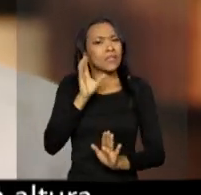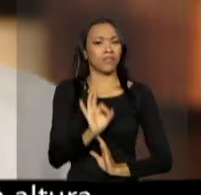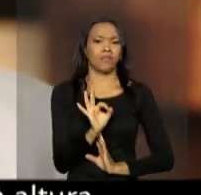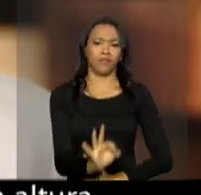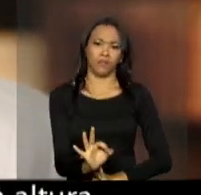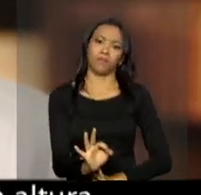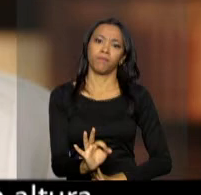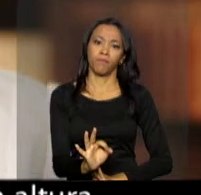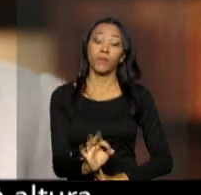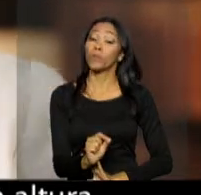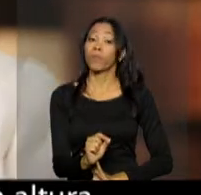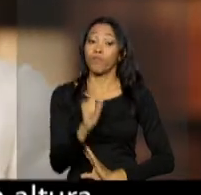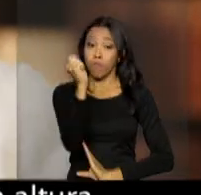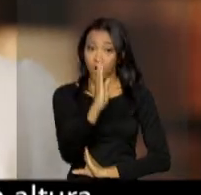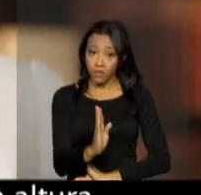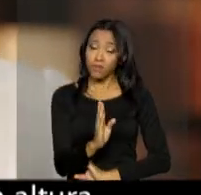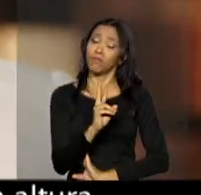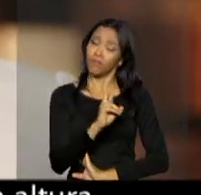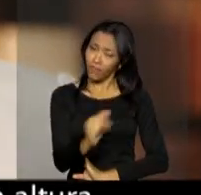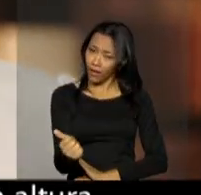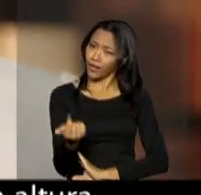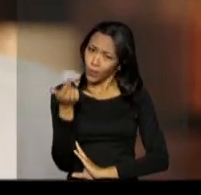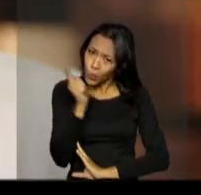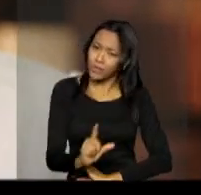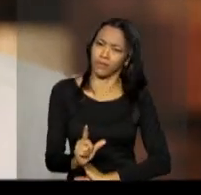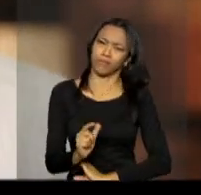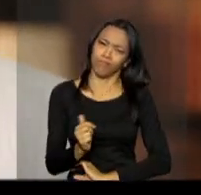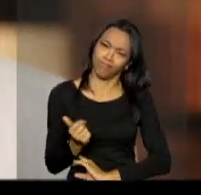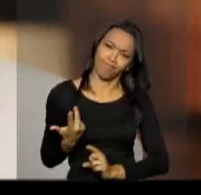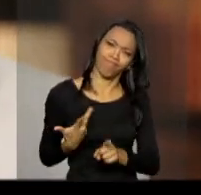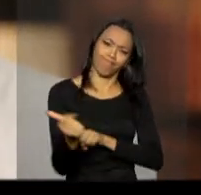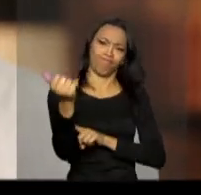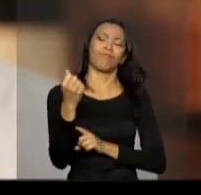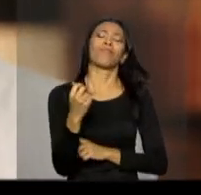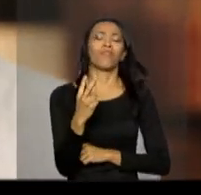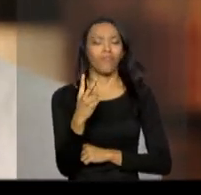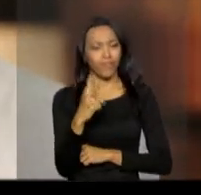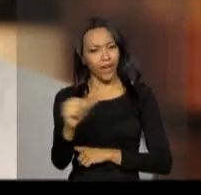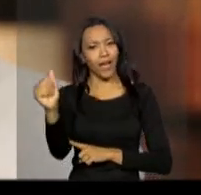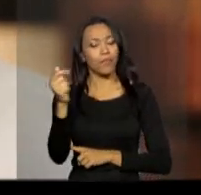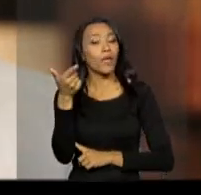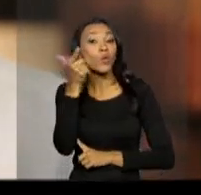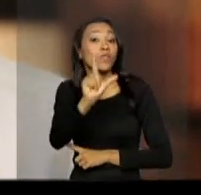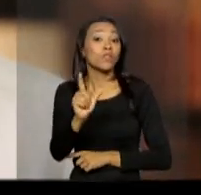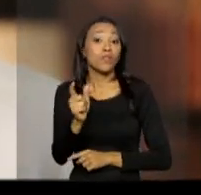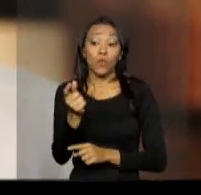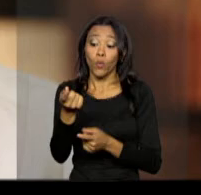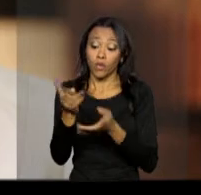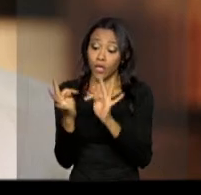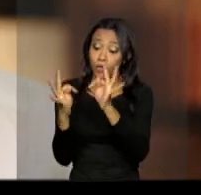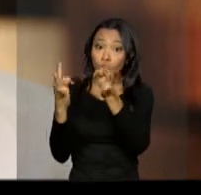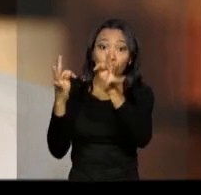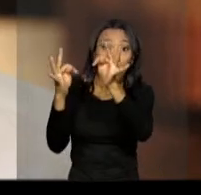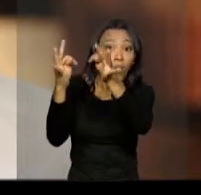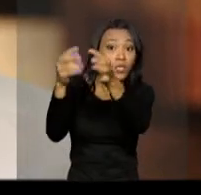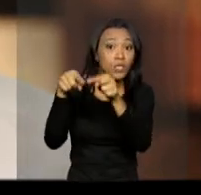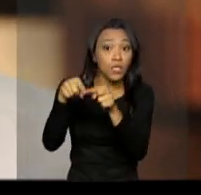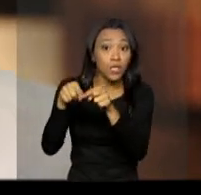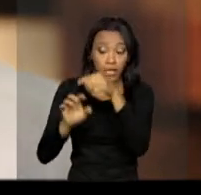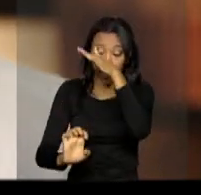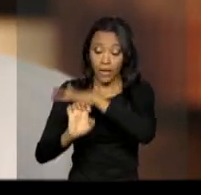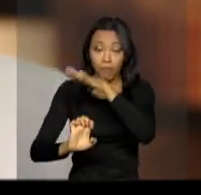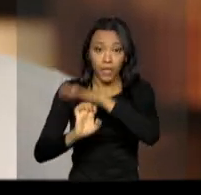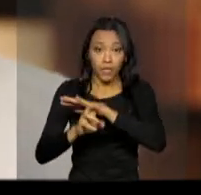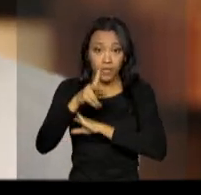certeza que o Brasil responderá à altura. Além da vitória tecnológica que foi a descoberta pela